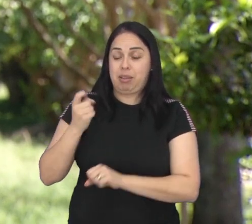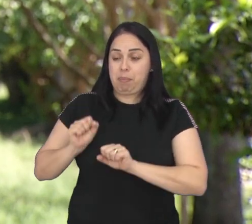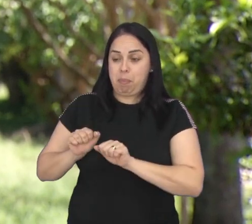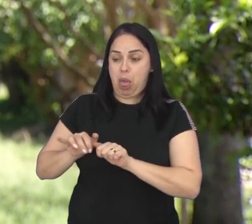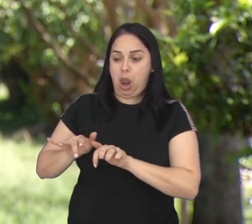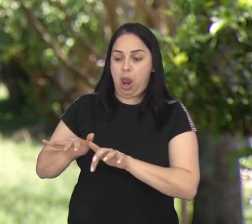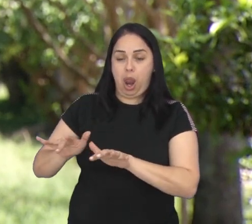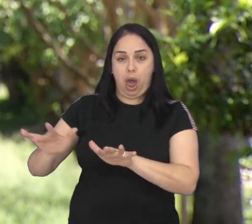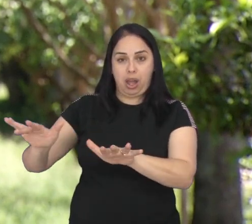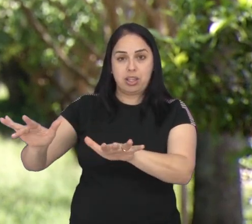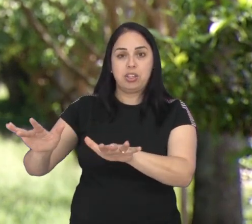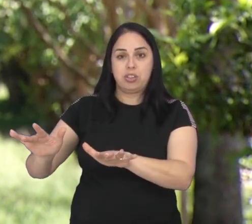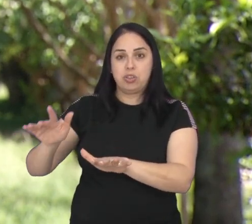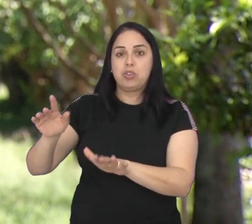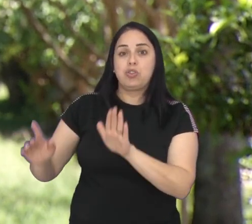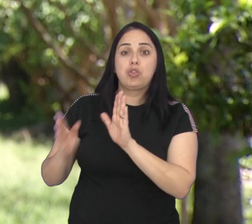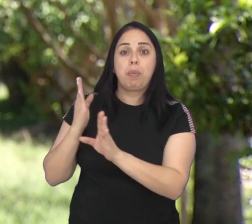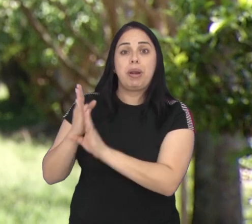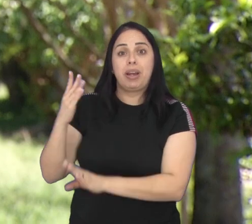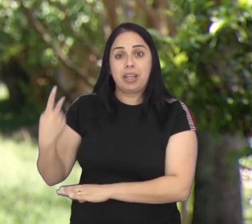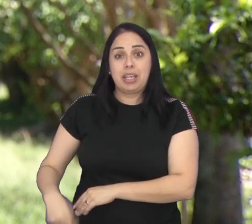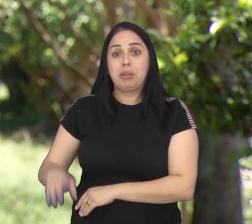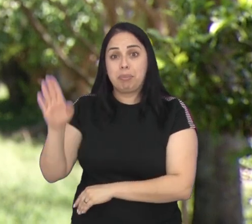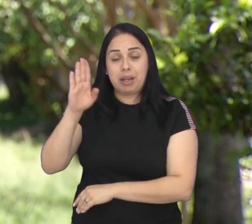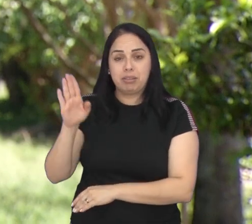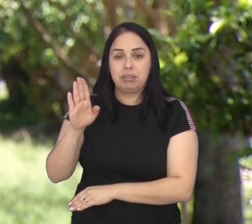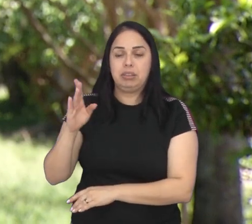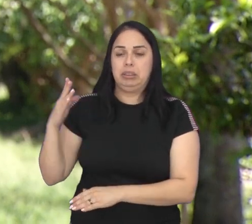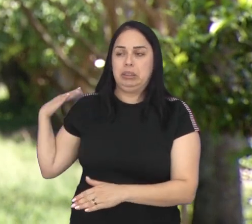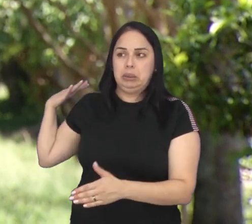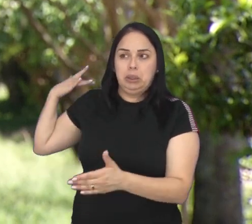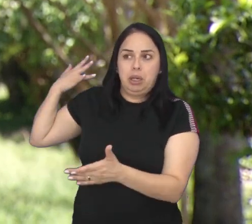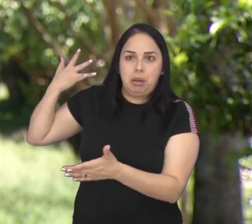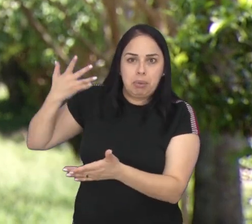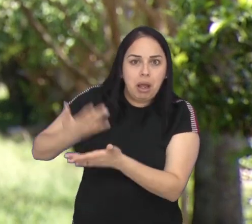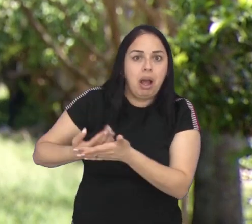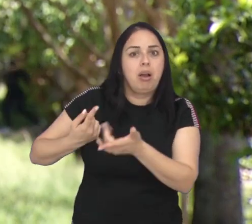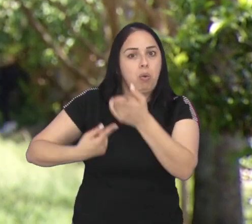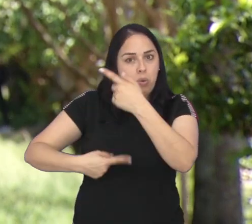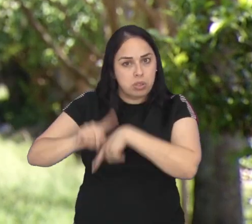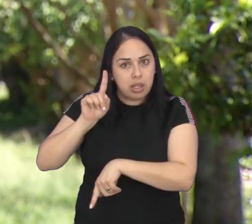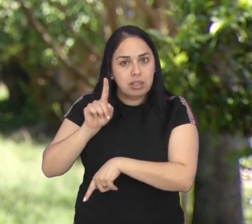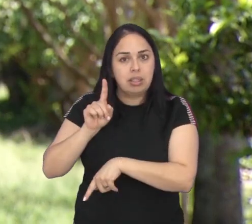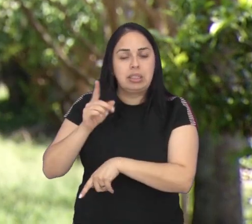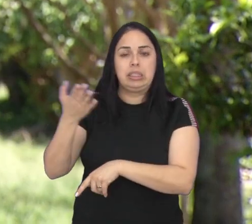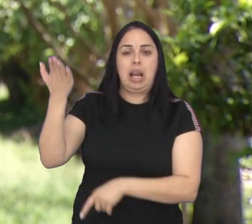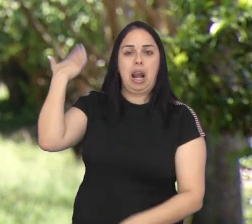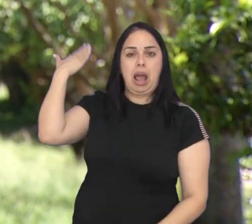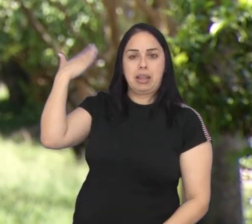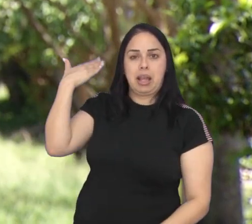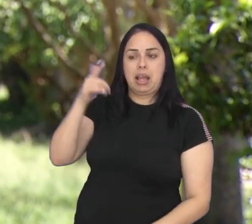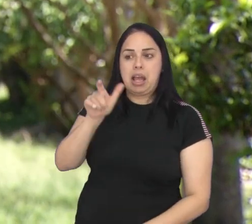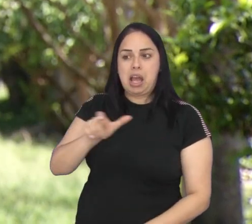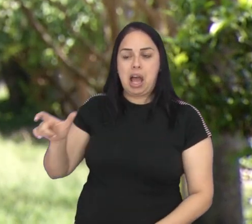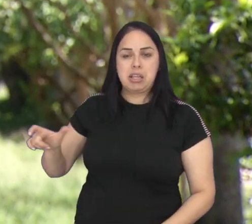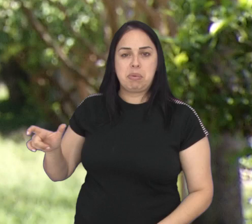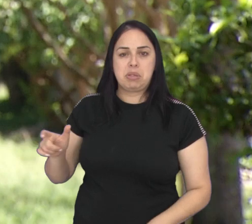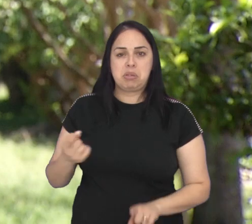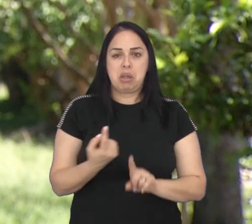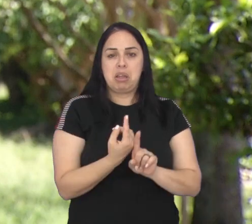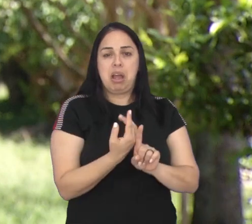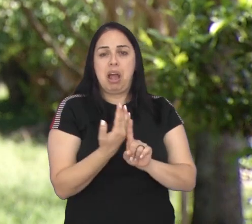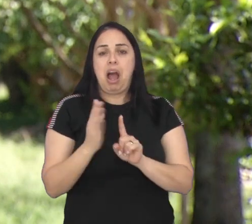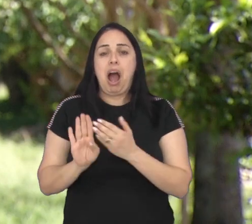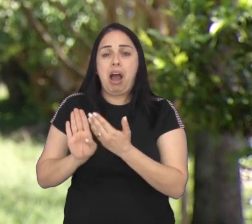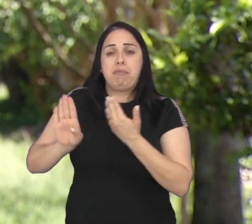HIV foi identificada aqui no Brasil. De lá para cá tivemos muitos avanços da ciência. E se lá atrás